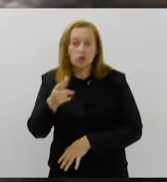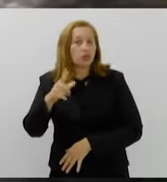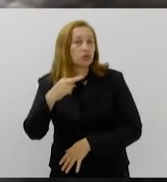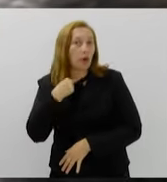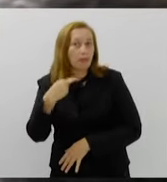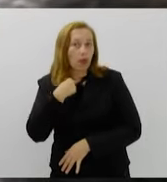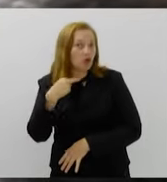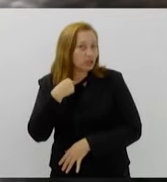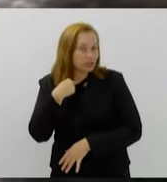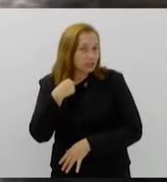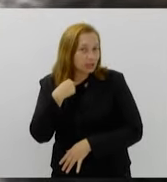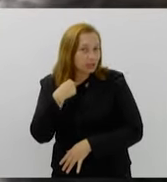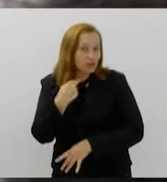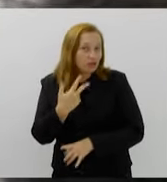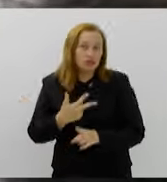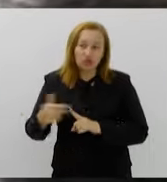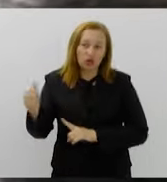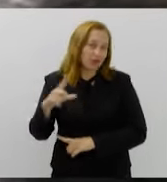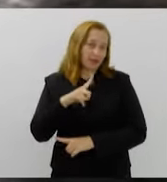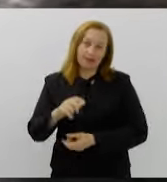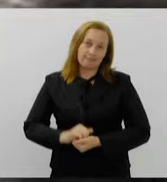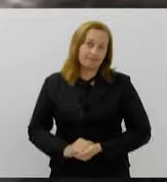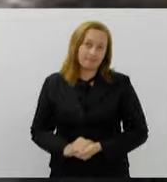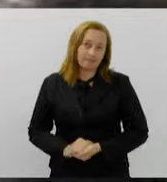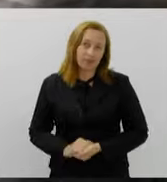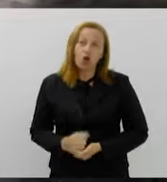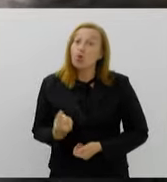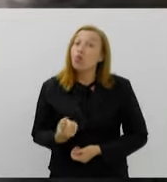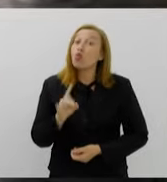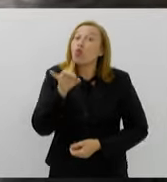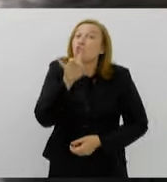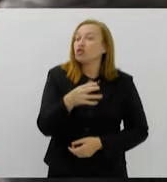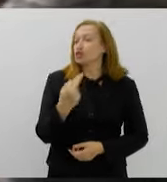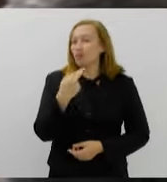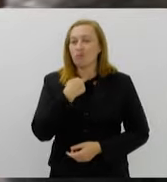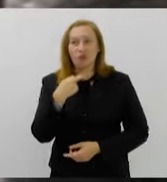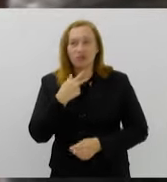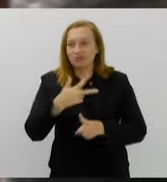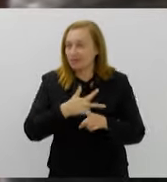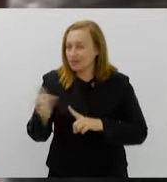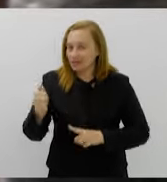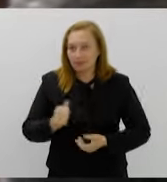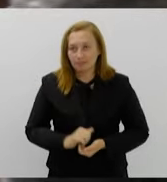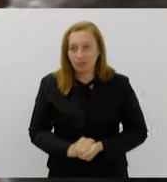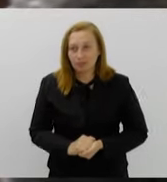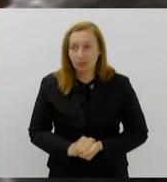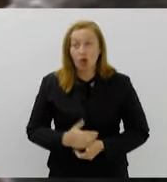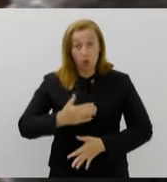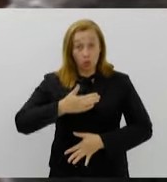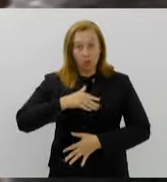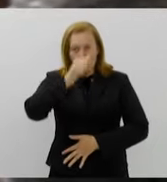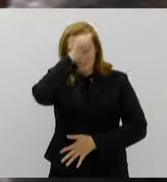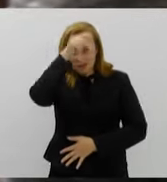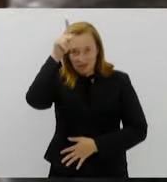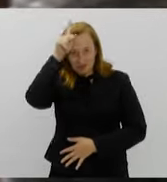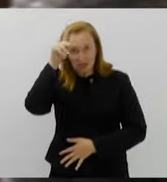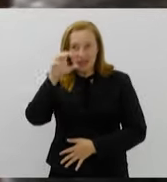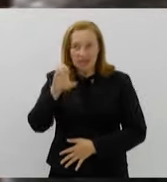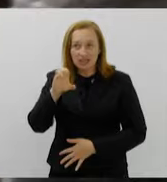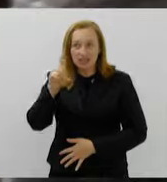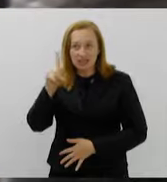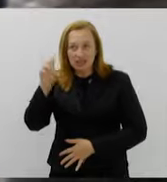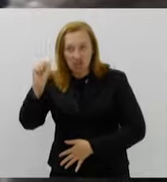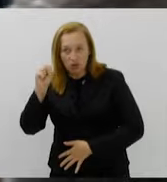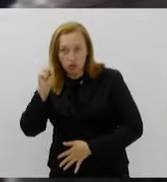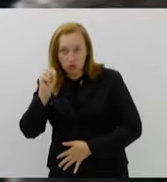não o 44 não pode ganhar o único que não pode ganhar porque sabe que o o meu prefeito Celso doa falou